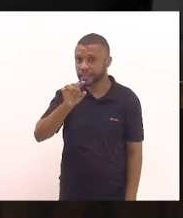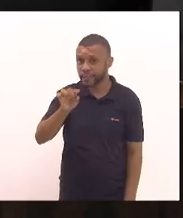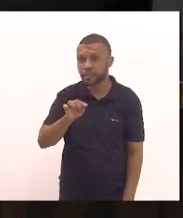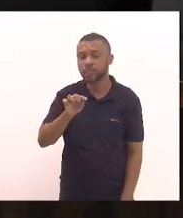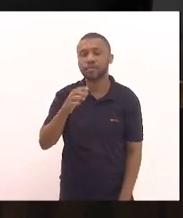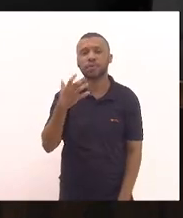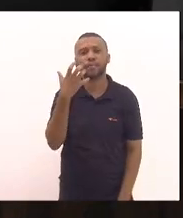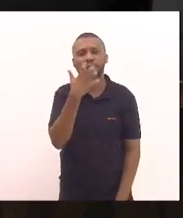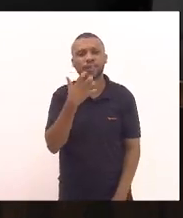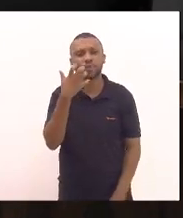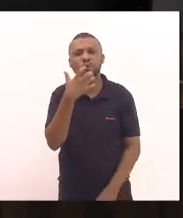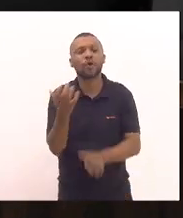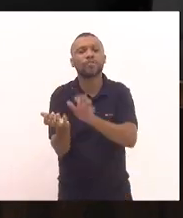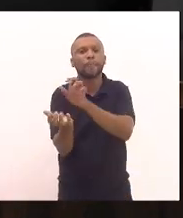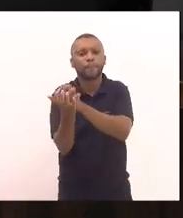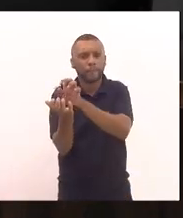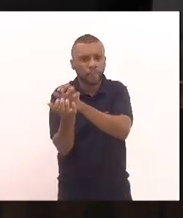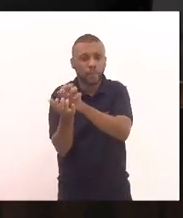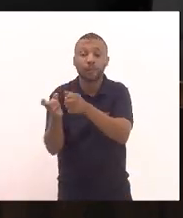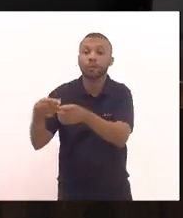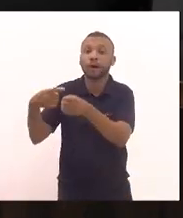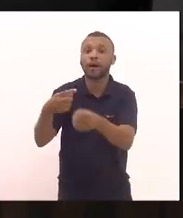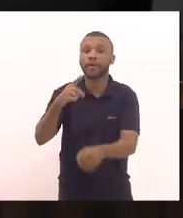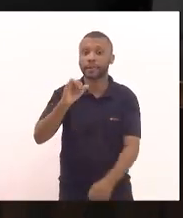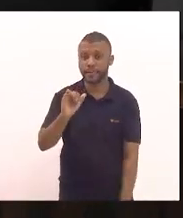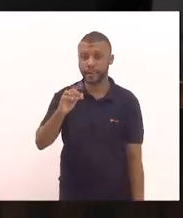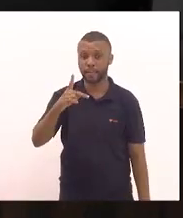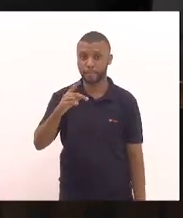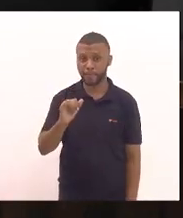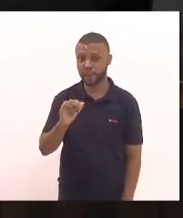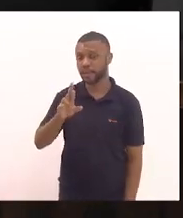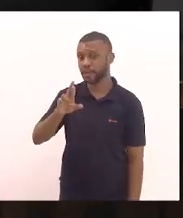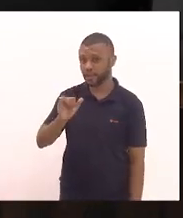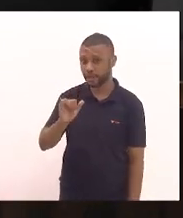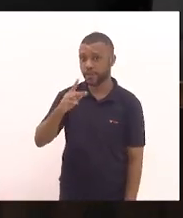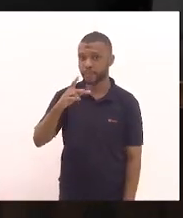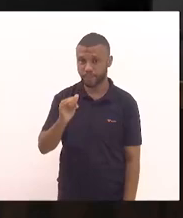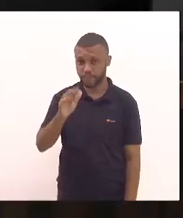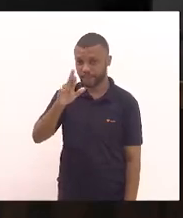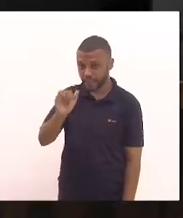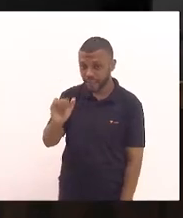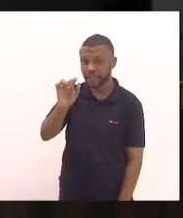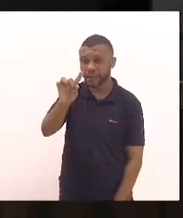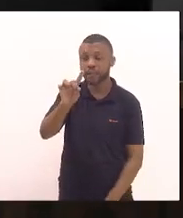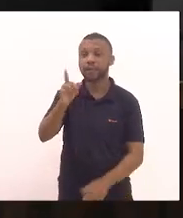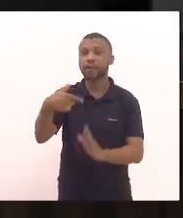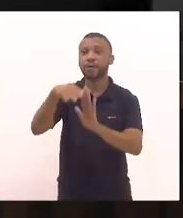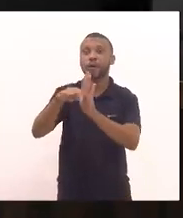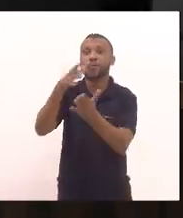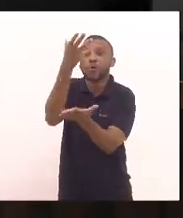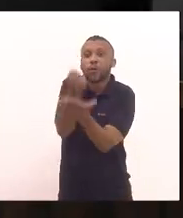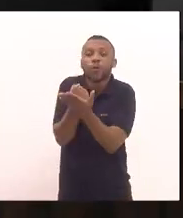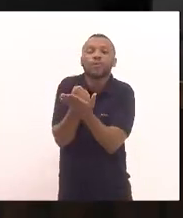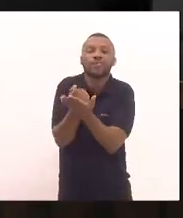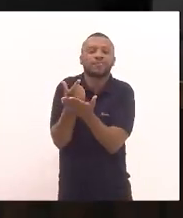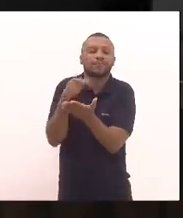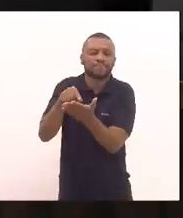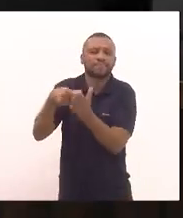cantor pernambucano de Piripiri, e que fez parte da playlist da minha